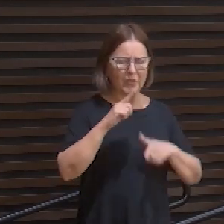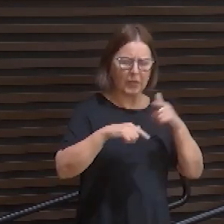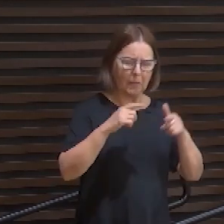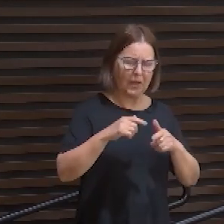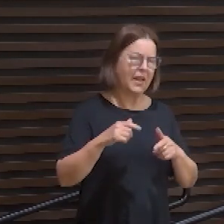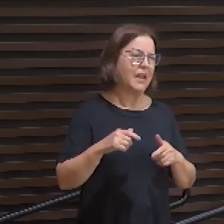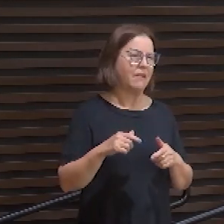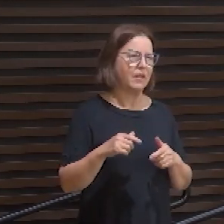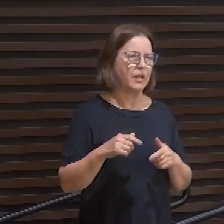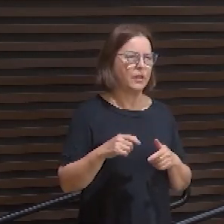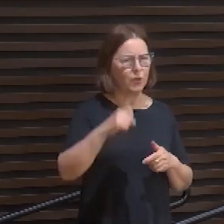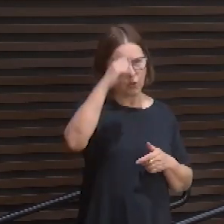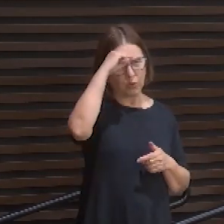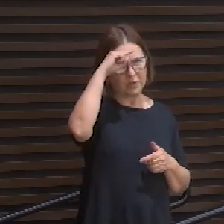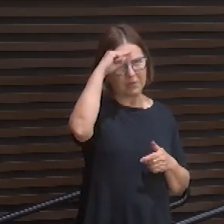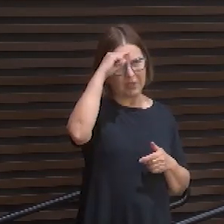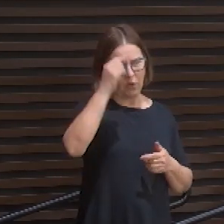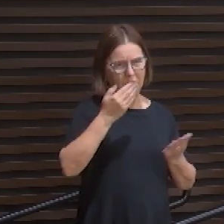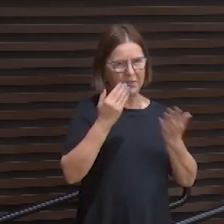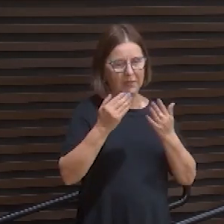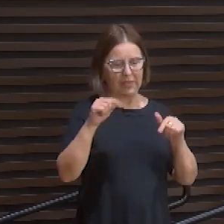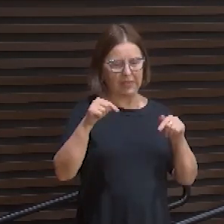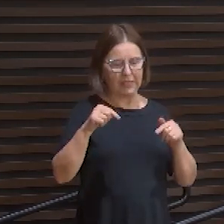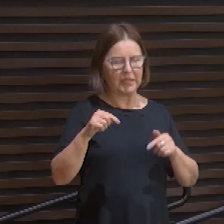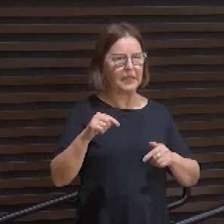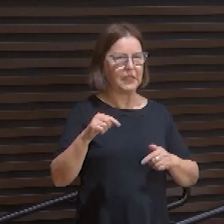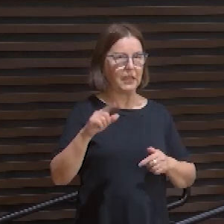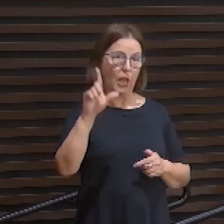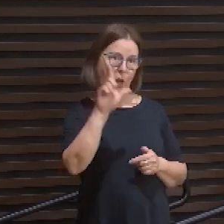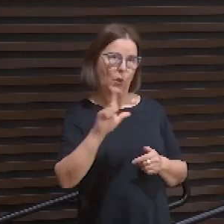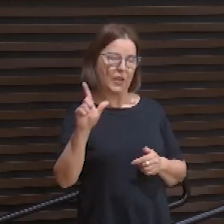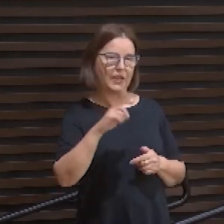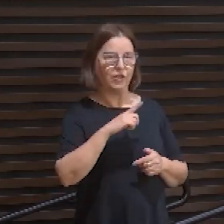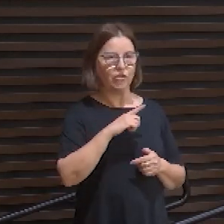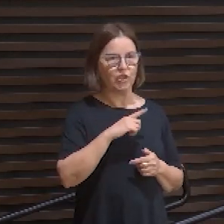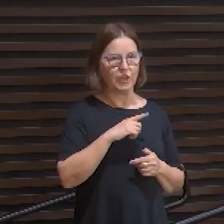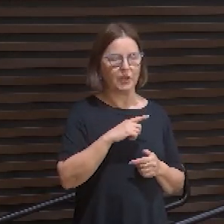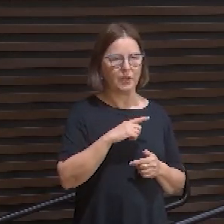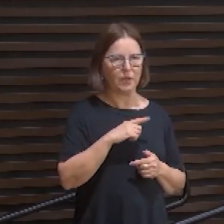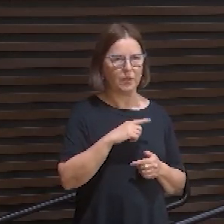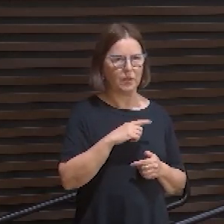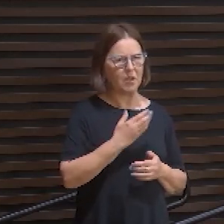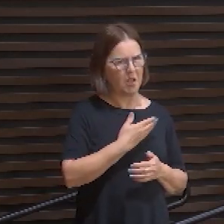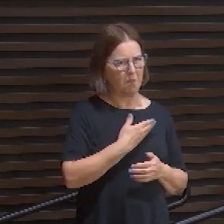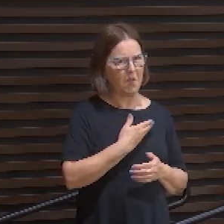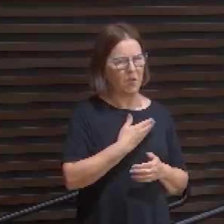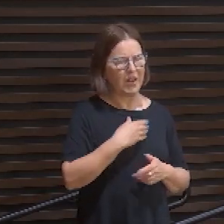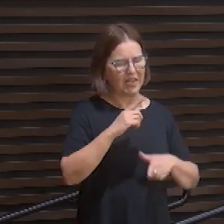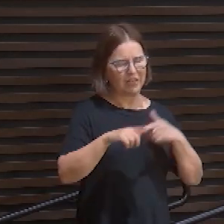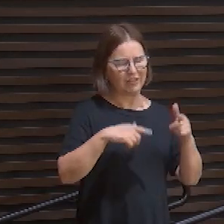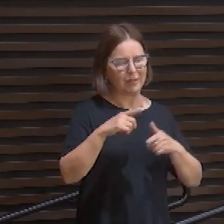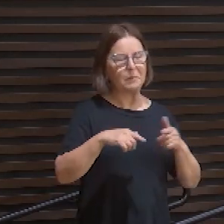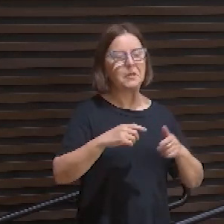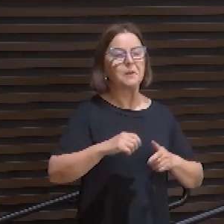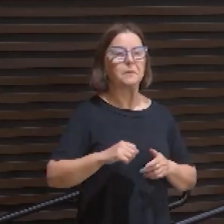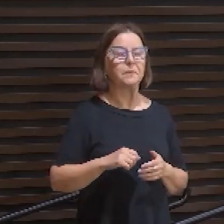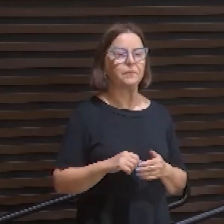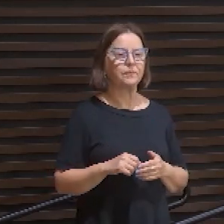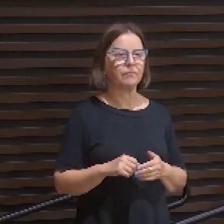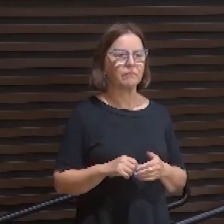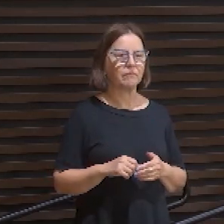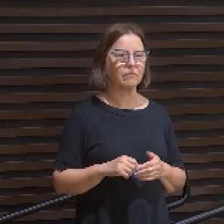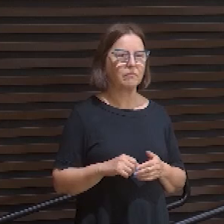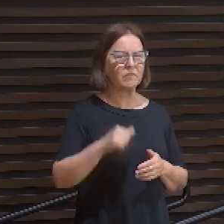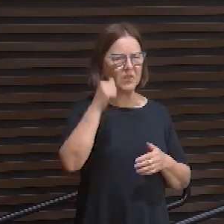o hospital psiquiátrico aqui em Londrina, tinha uma colega minha de trabalho, uma